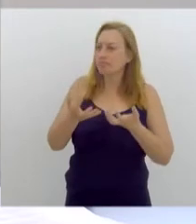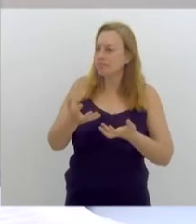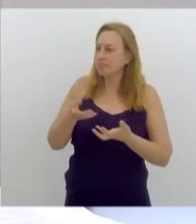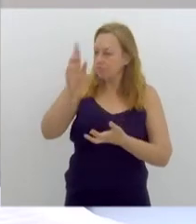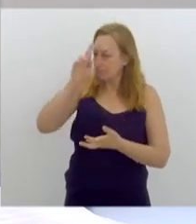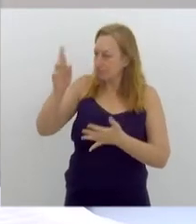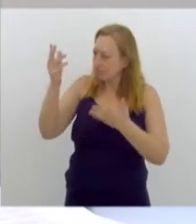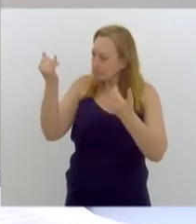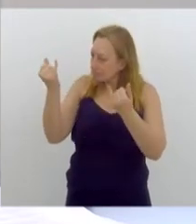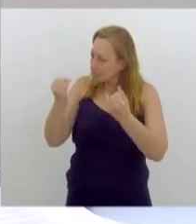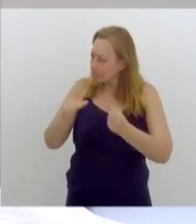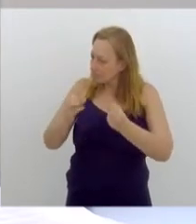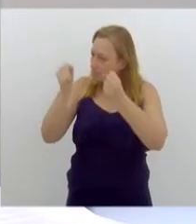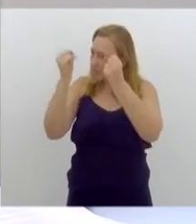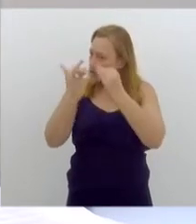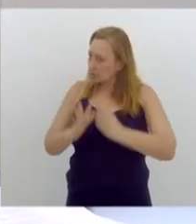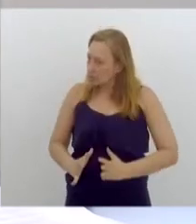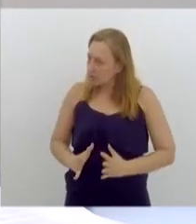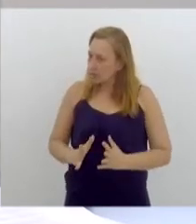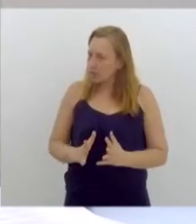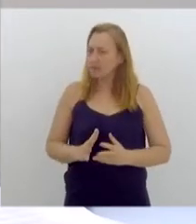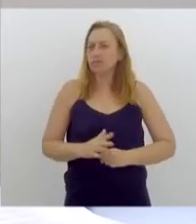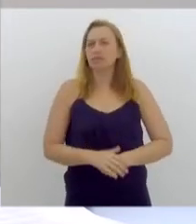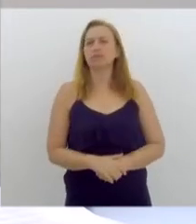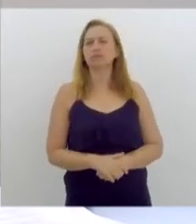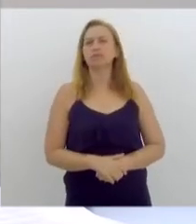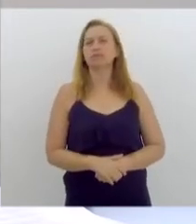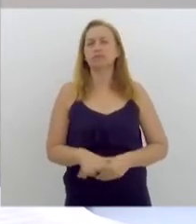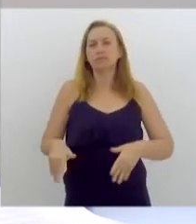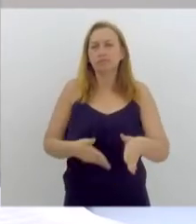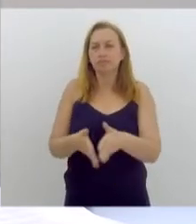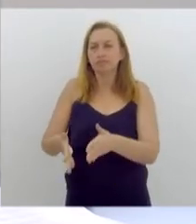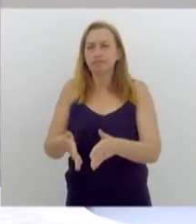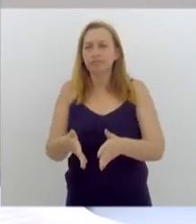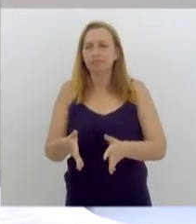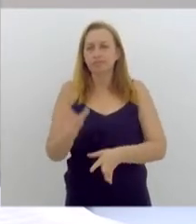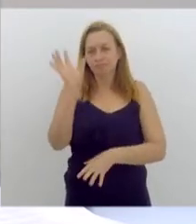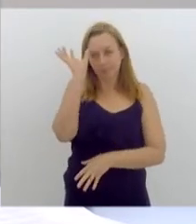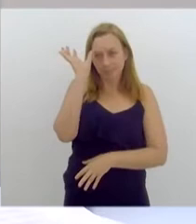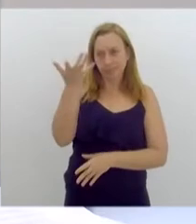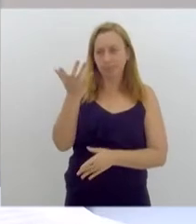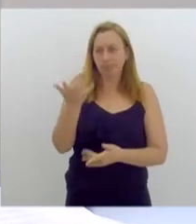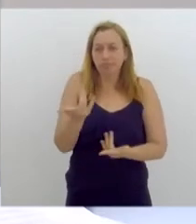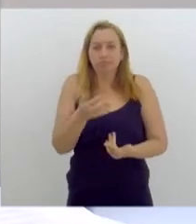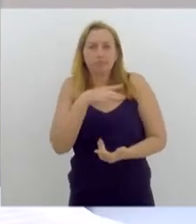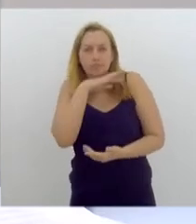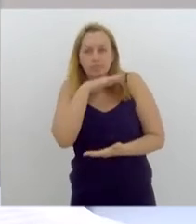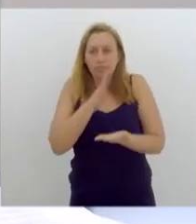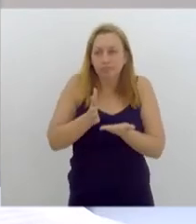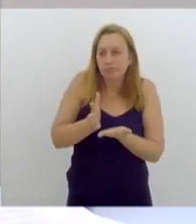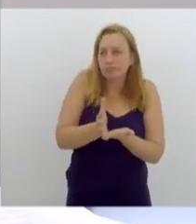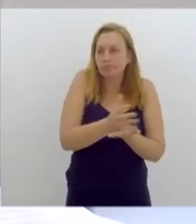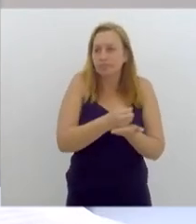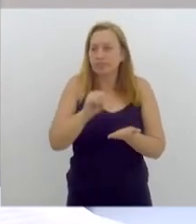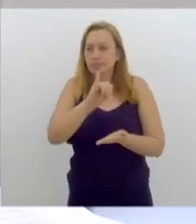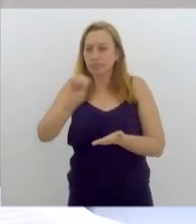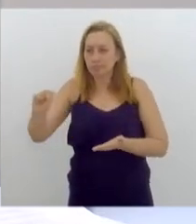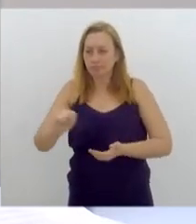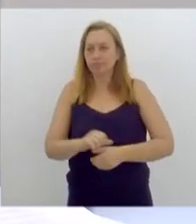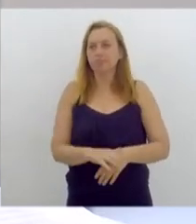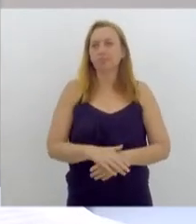discorresse que saídas são possíveis porque são desastres para nossa arrecadação de ICMS